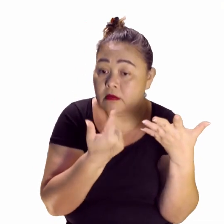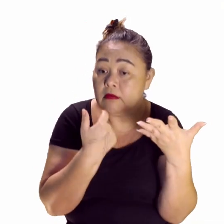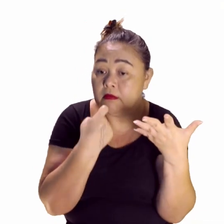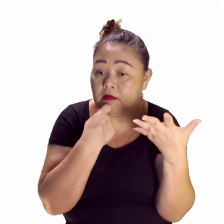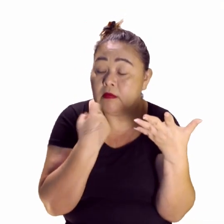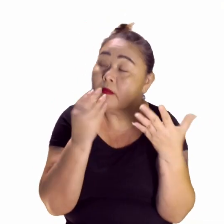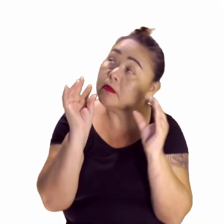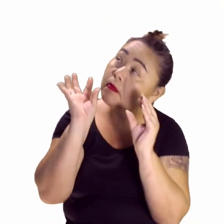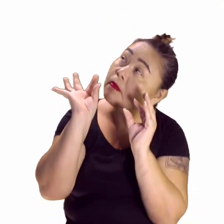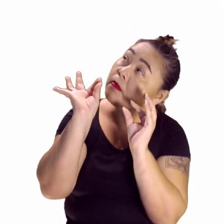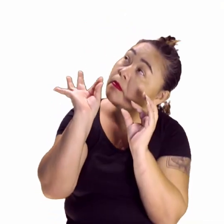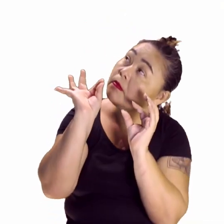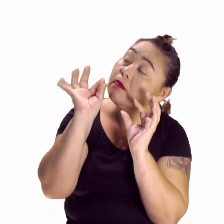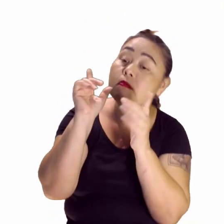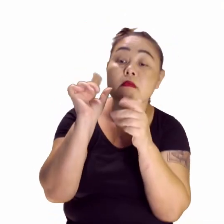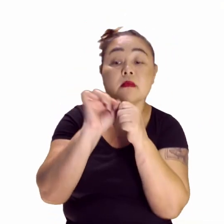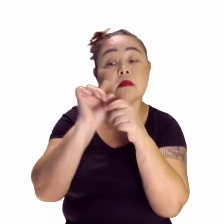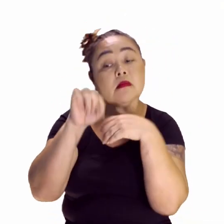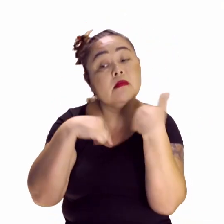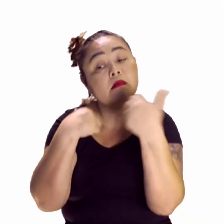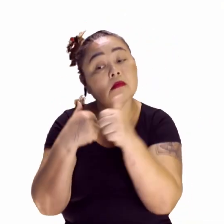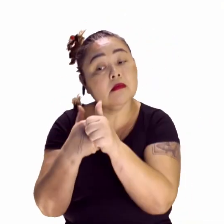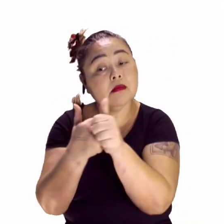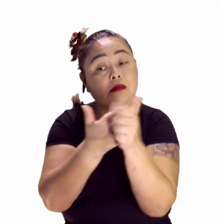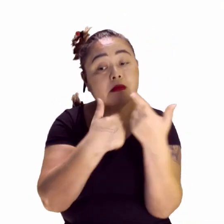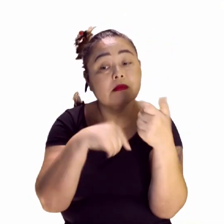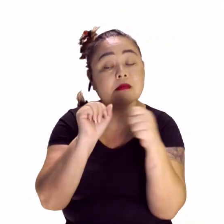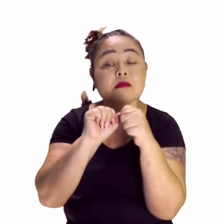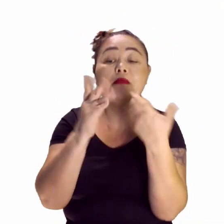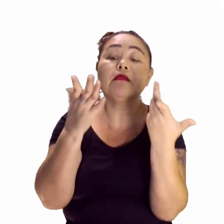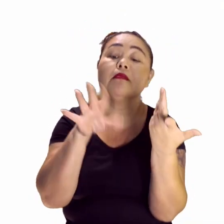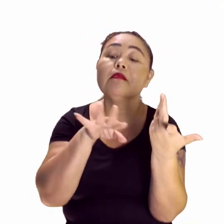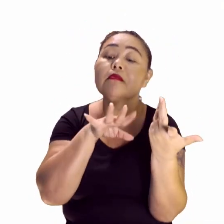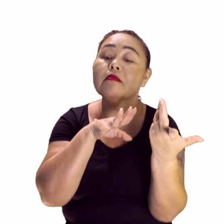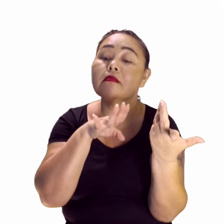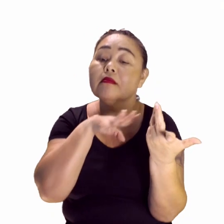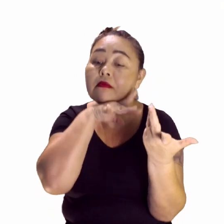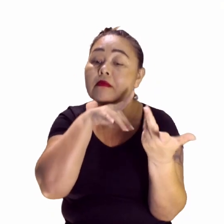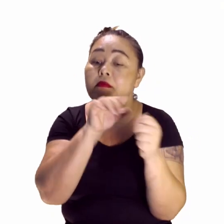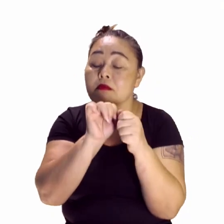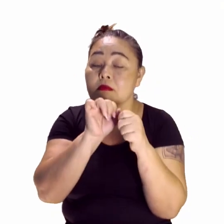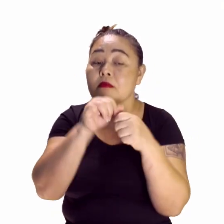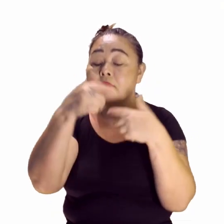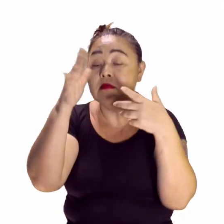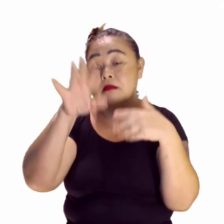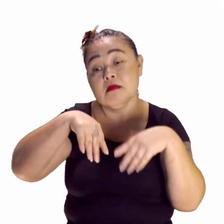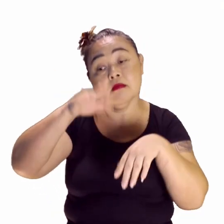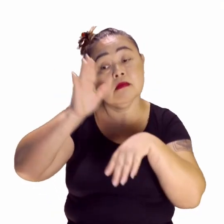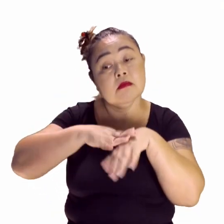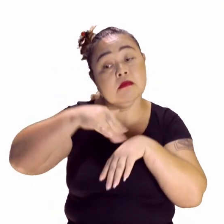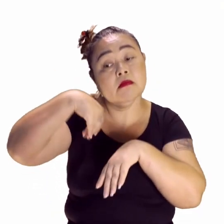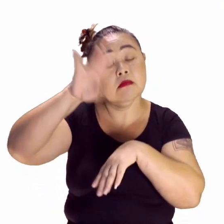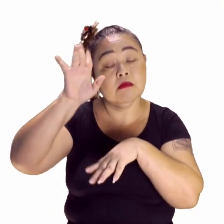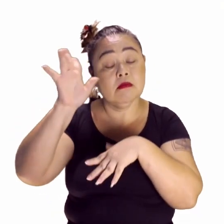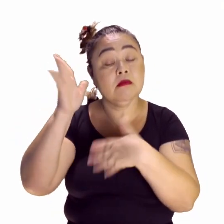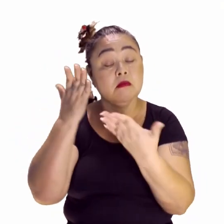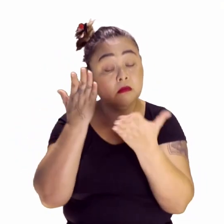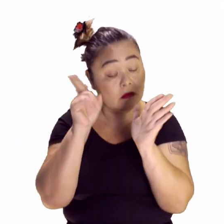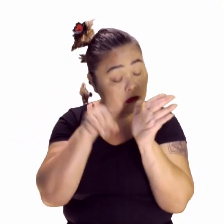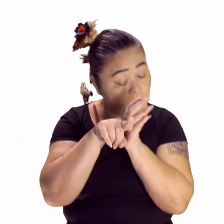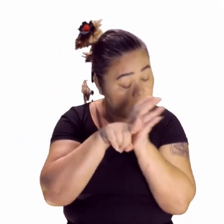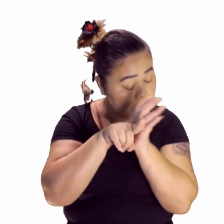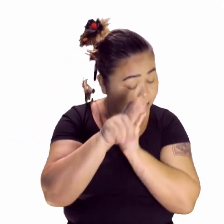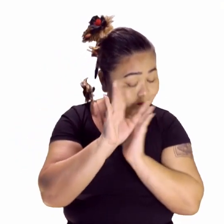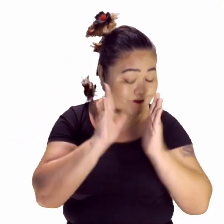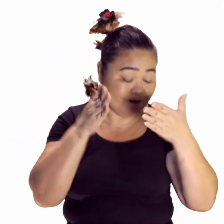É acompanhamento do desenvolvimento do animal, né? Então, é bem mais assim, é um estudo mais técnico, não é